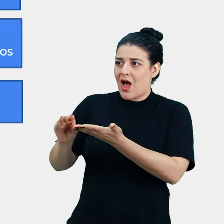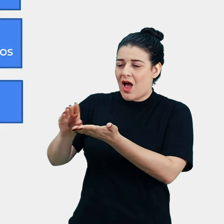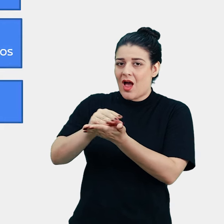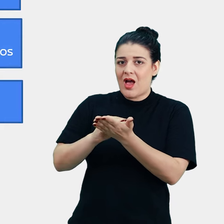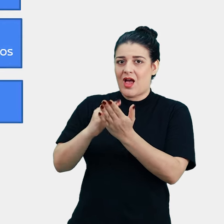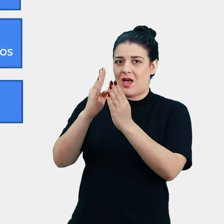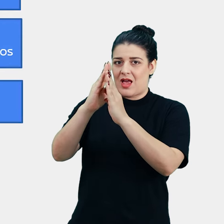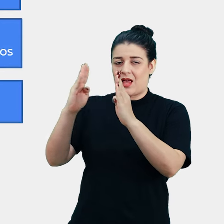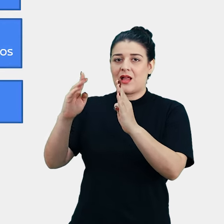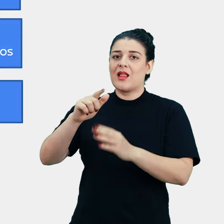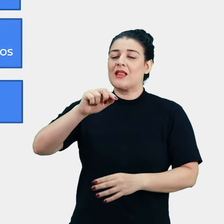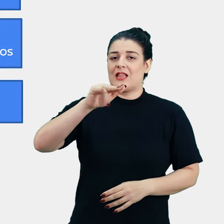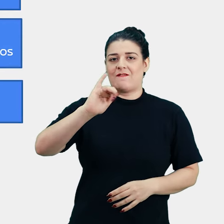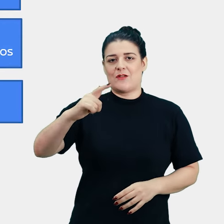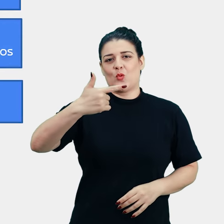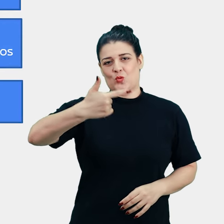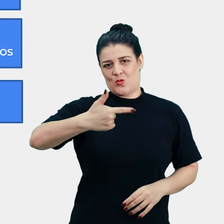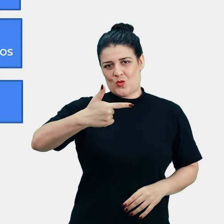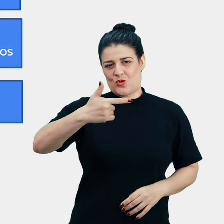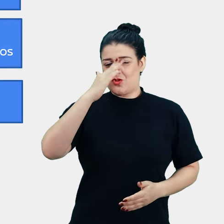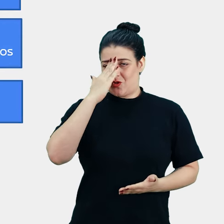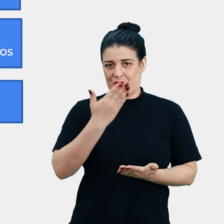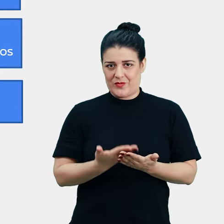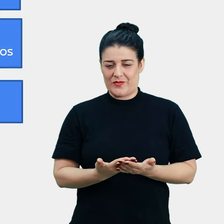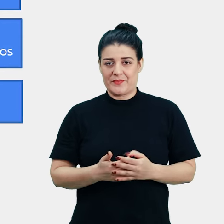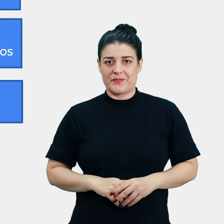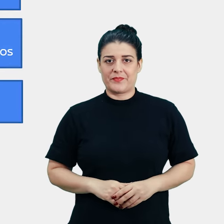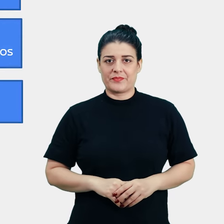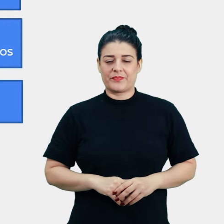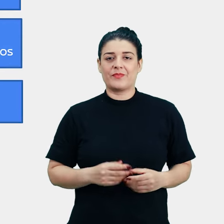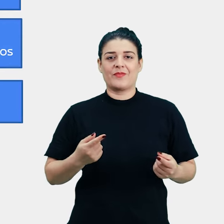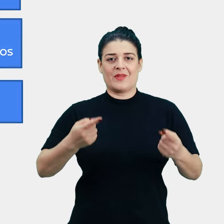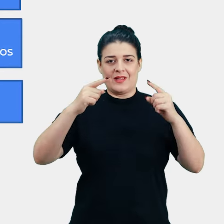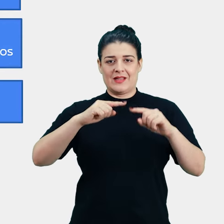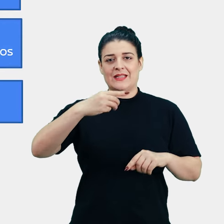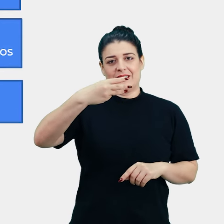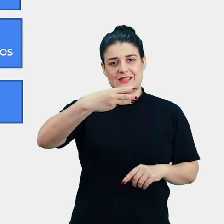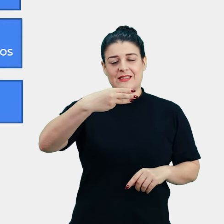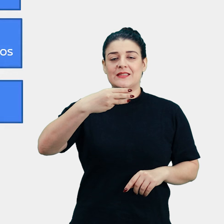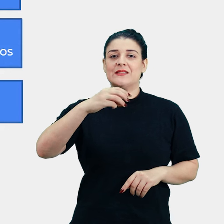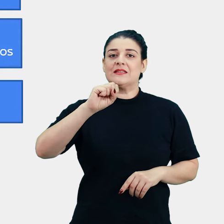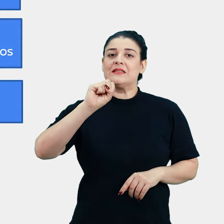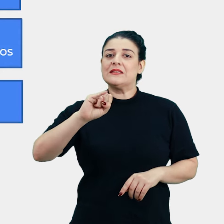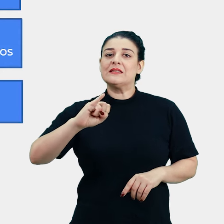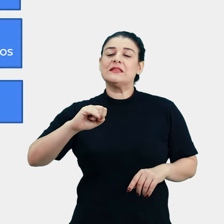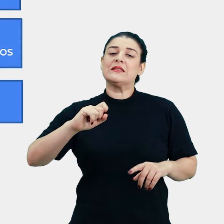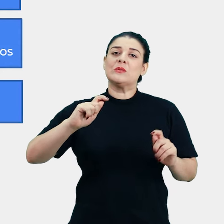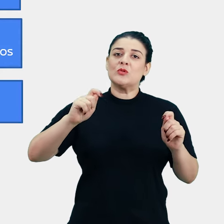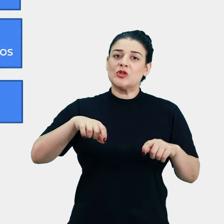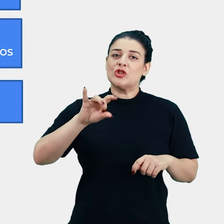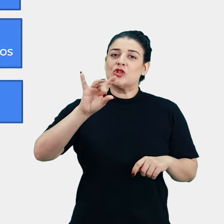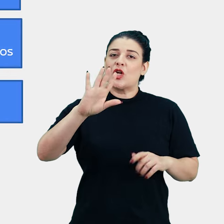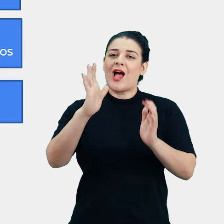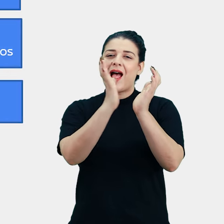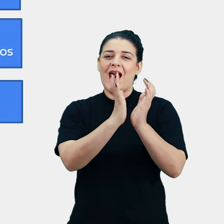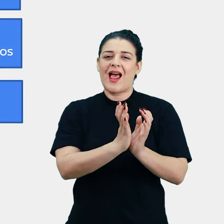tá? É nível 2, tá? De confiança. E aqui, nível 3, quando a gente tem uma possível atribuição apenas de